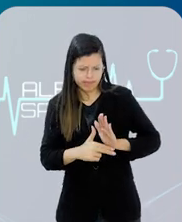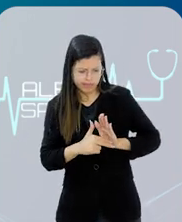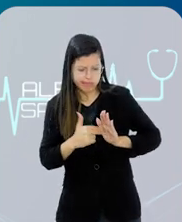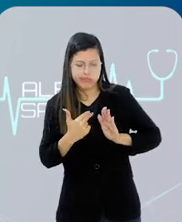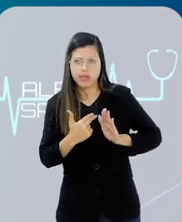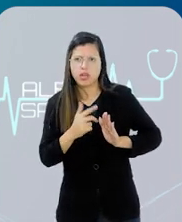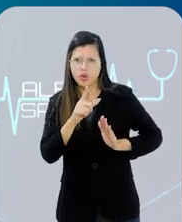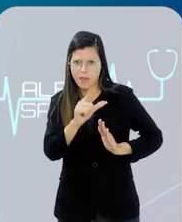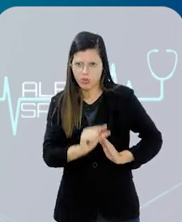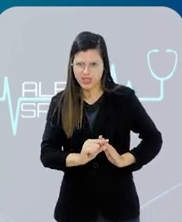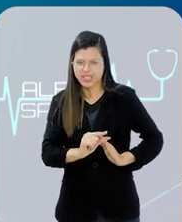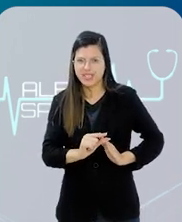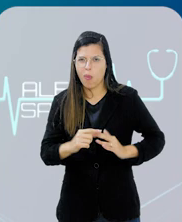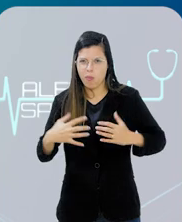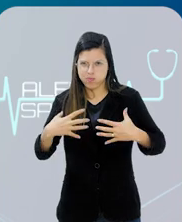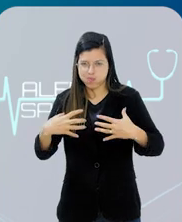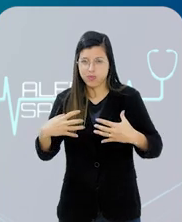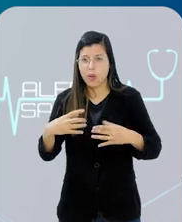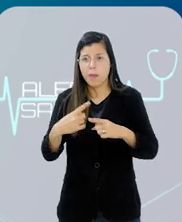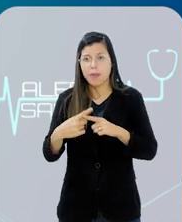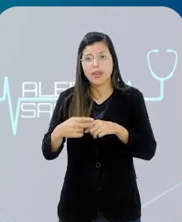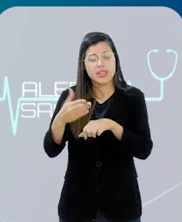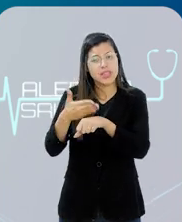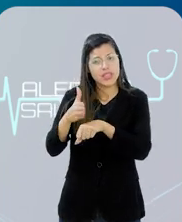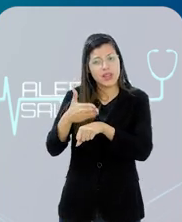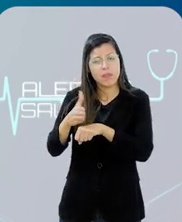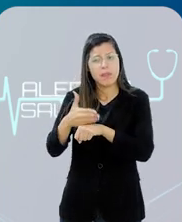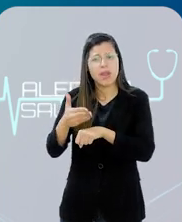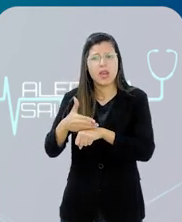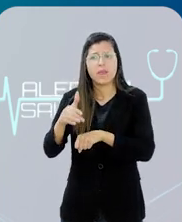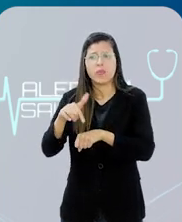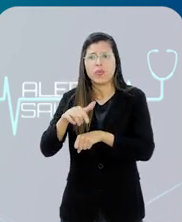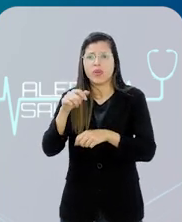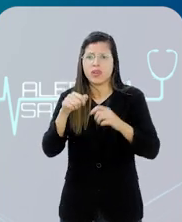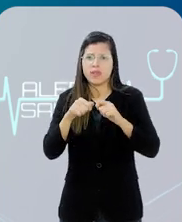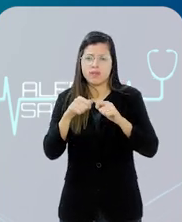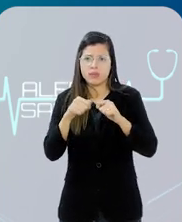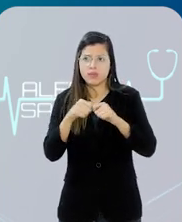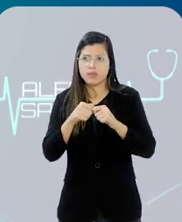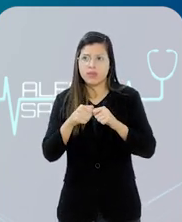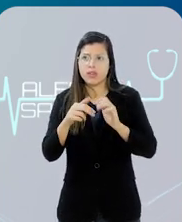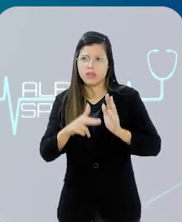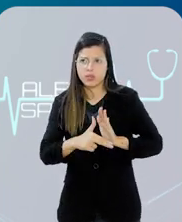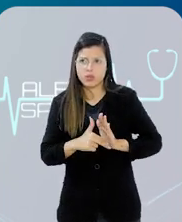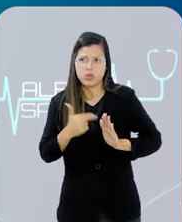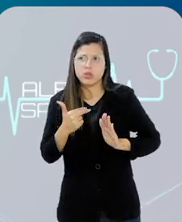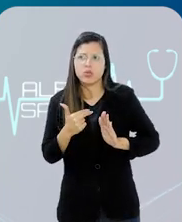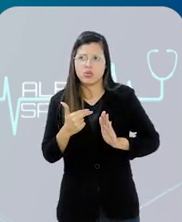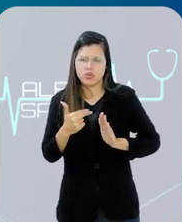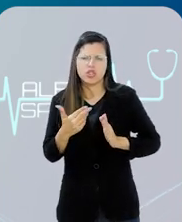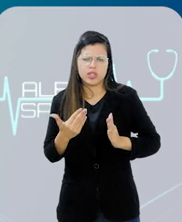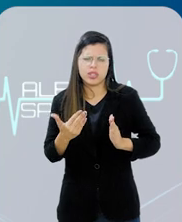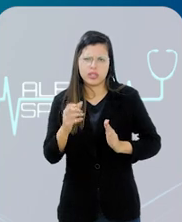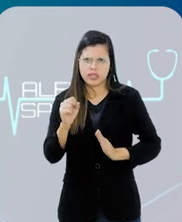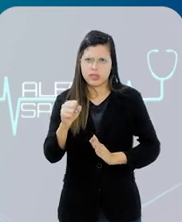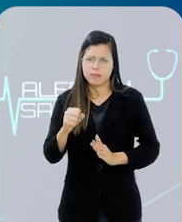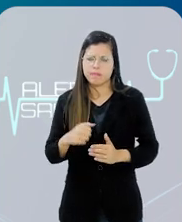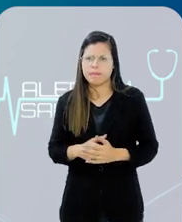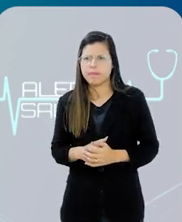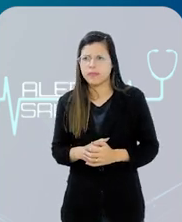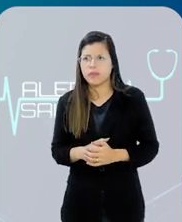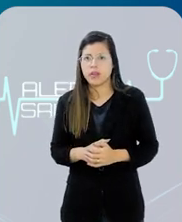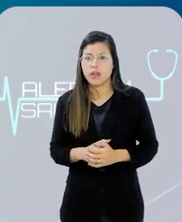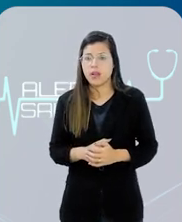porque os residentes estão em treinamento e eles acabam fazendo cirurgias de gigantomastia e mamoplastia nesses casos.